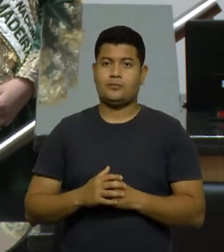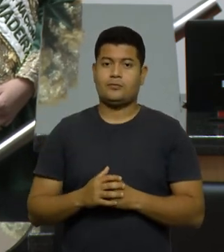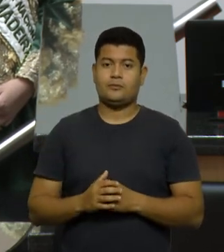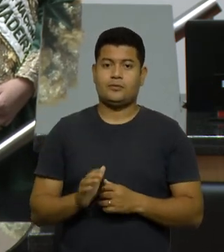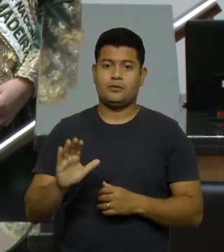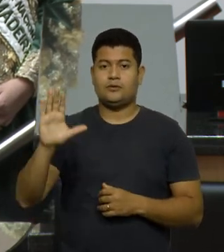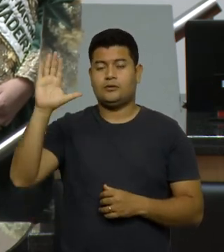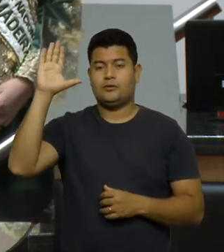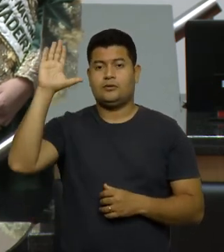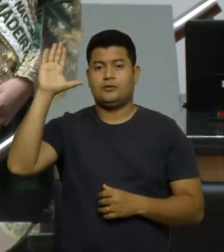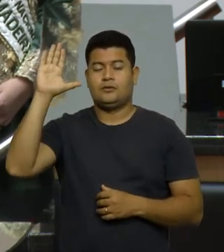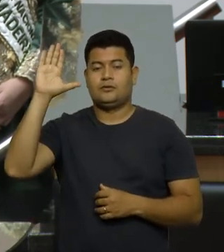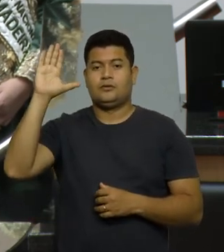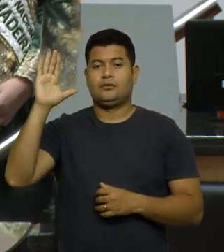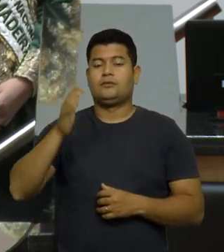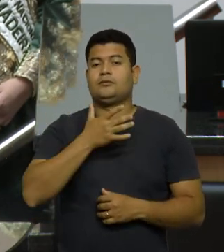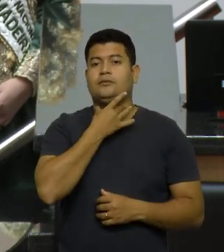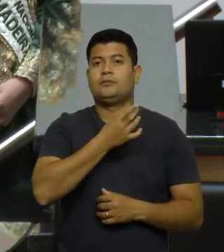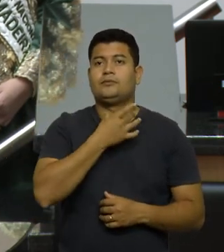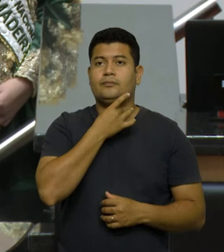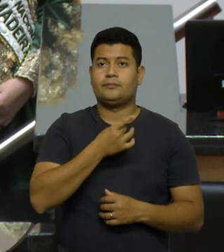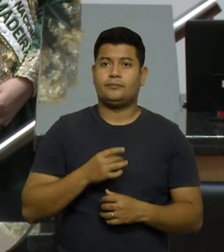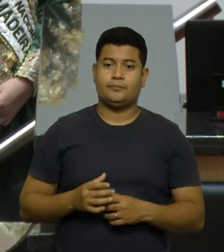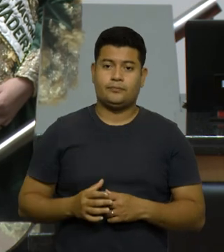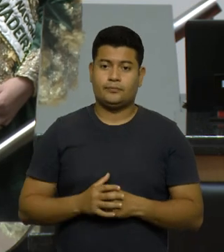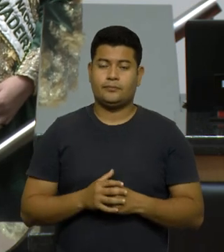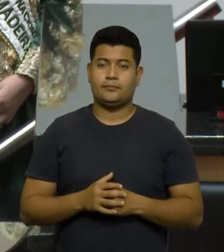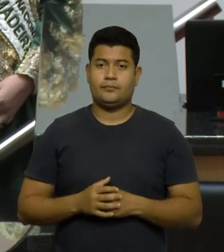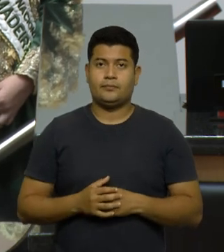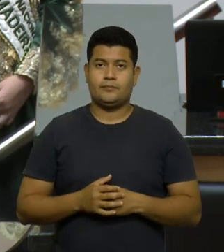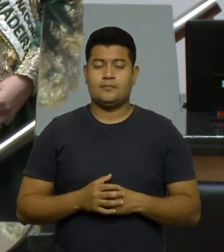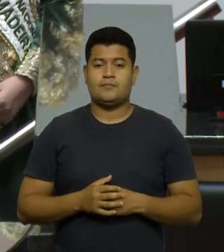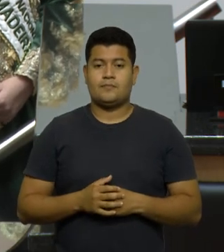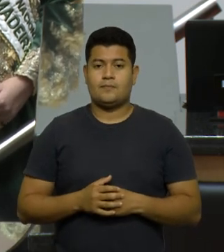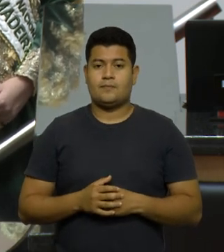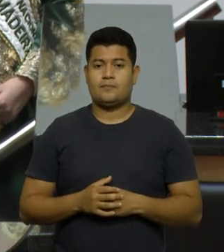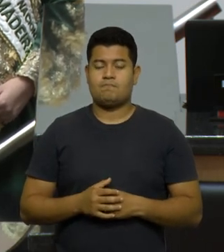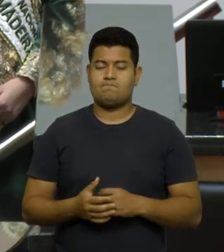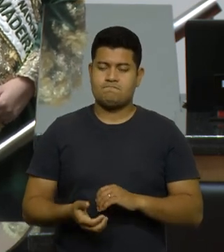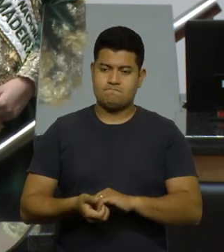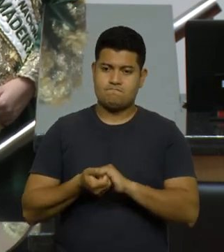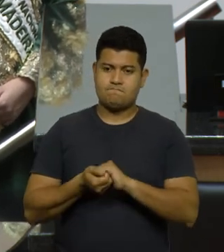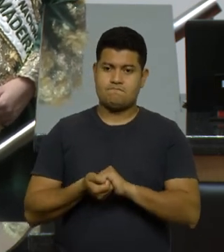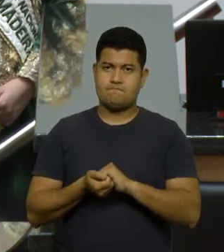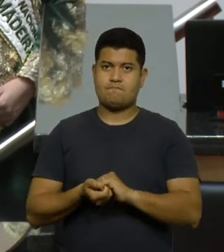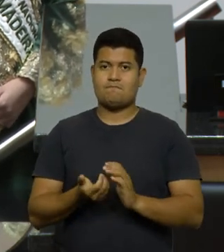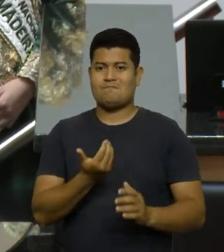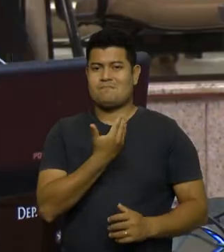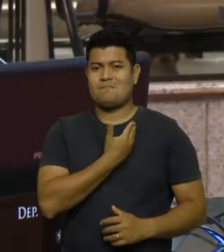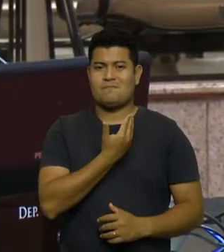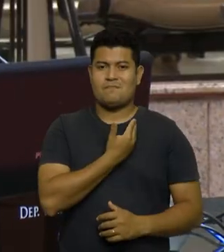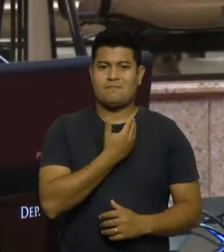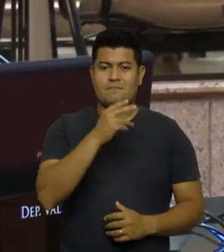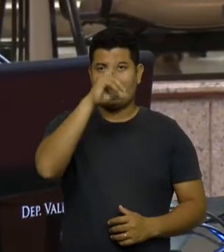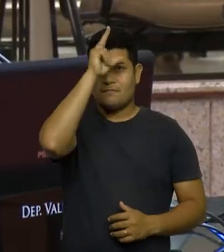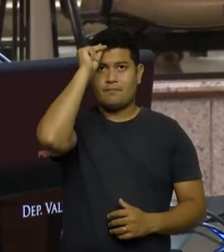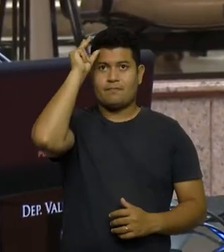Deputado Valdir Cobalcini. É cumprimentar o amigo prefeito